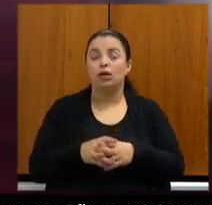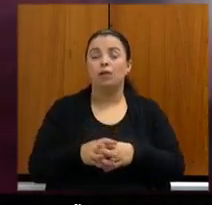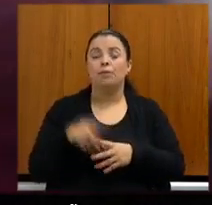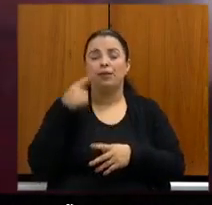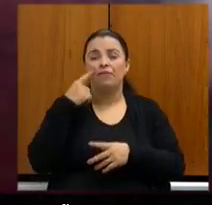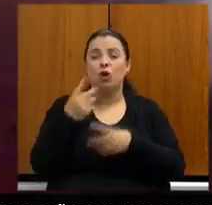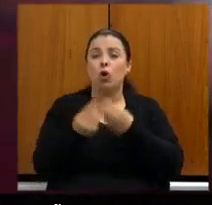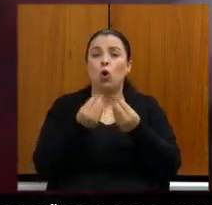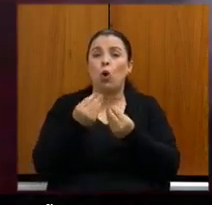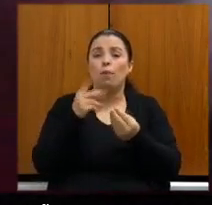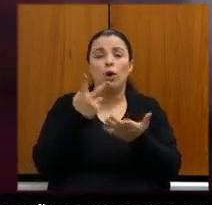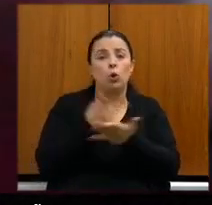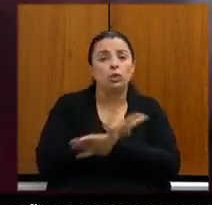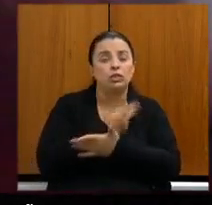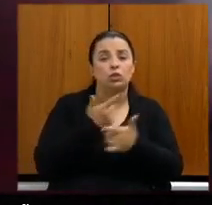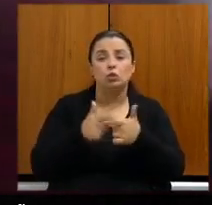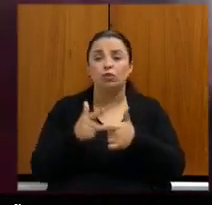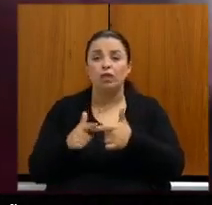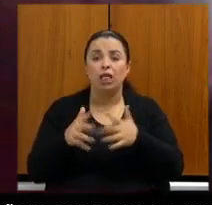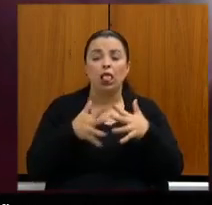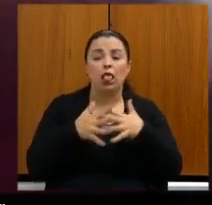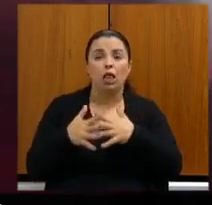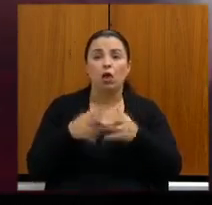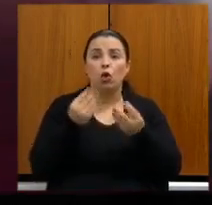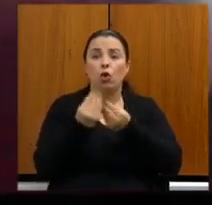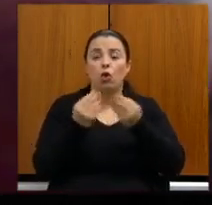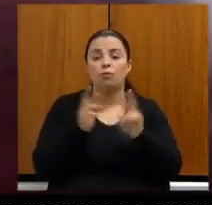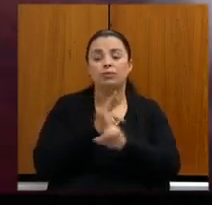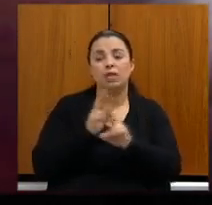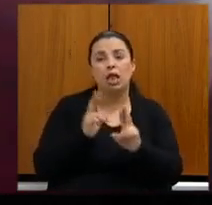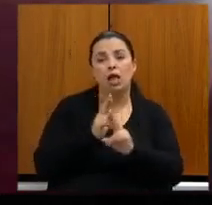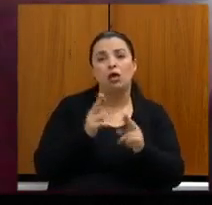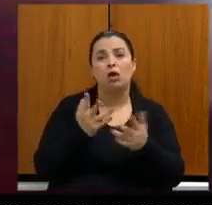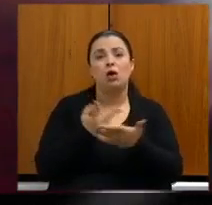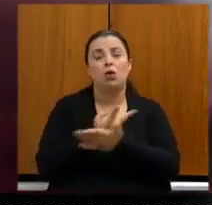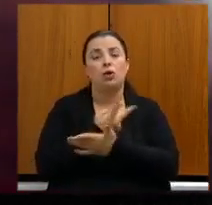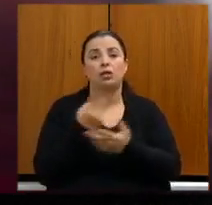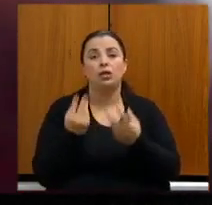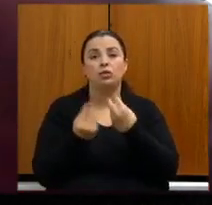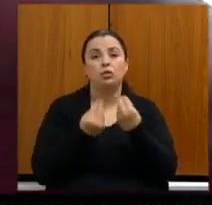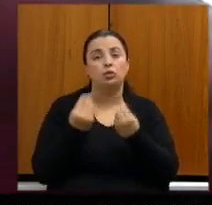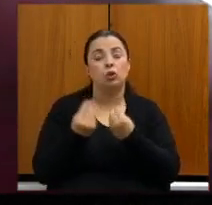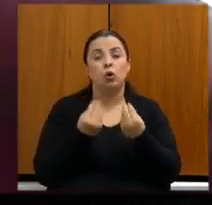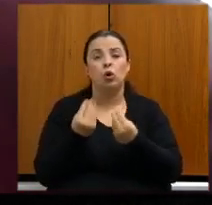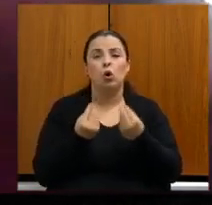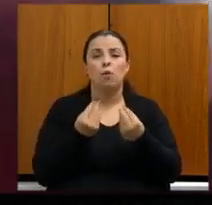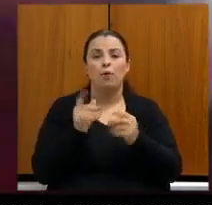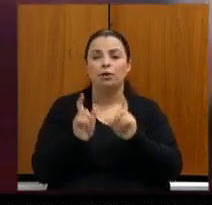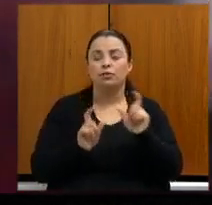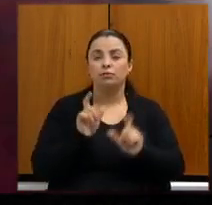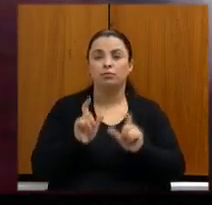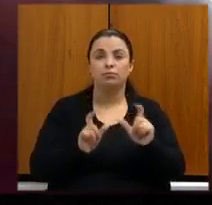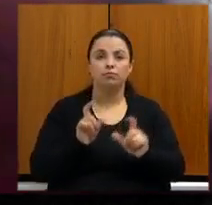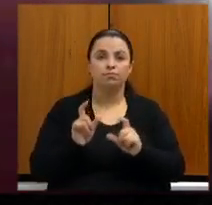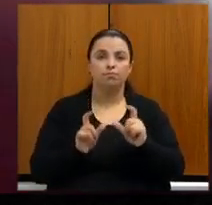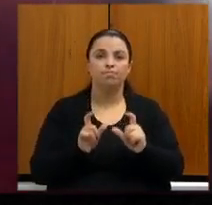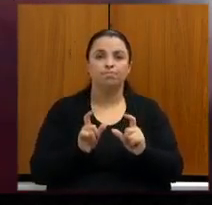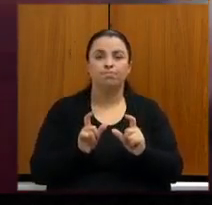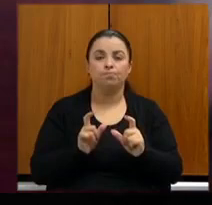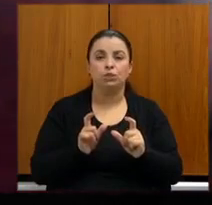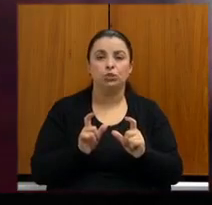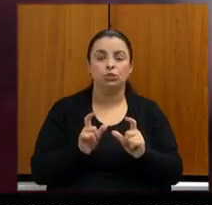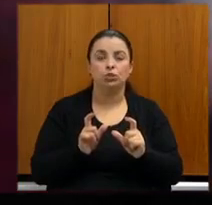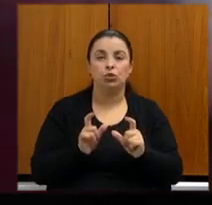conflitos com as relações se desenham ali como que as pessoas né chegaram àquele